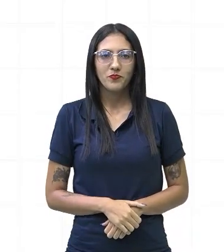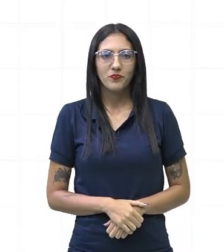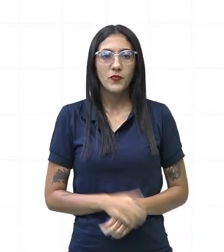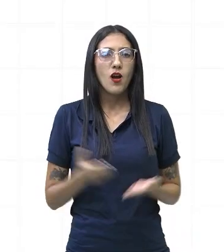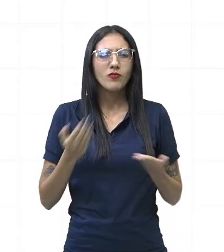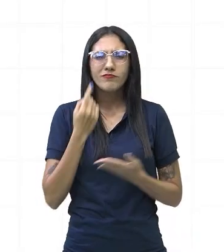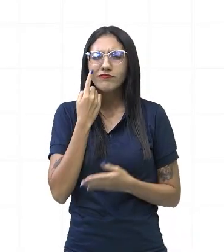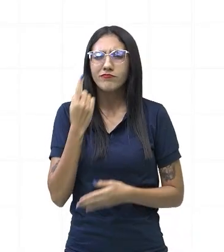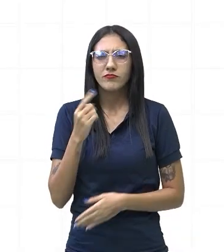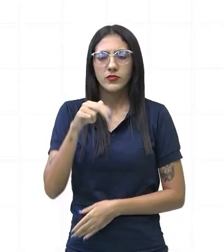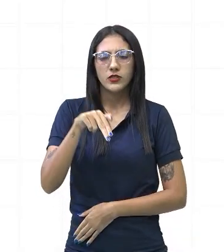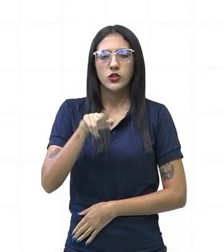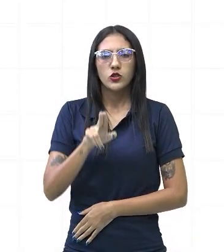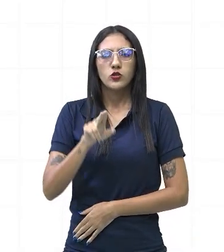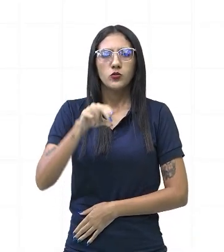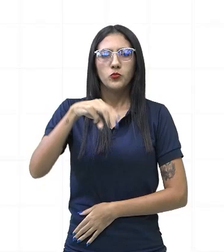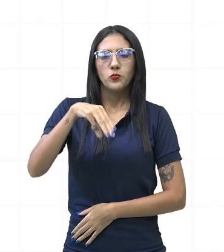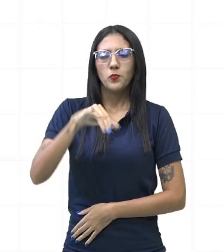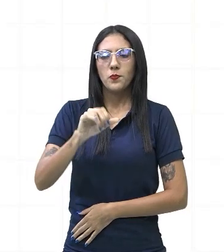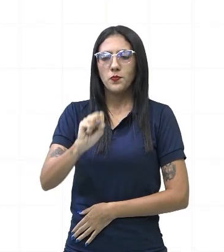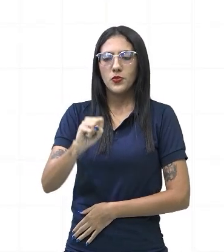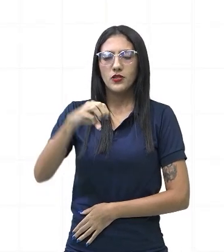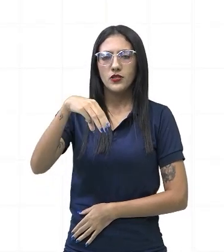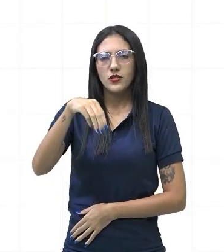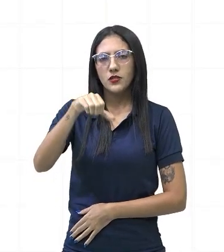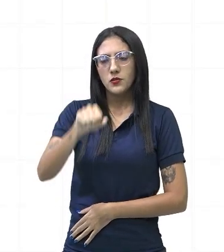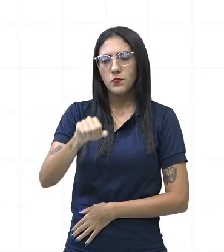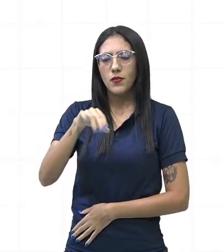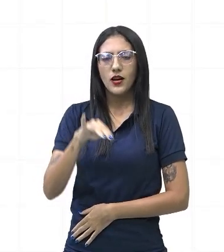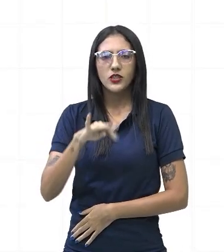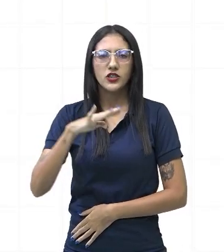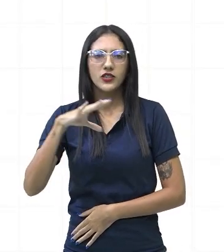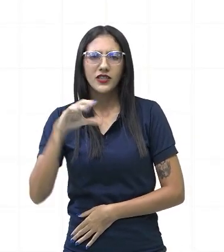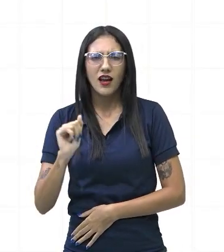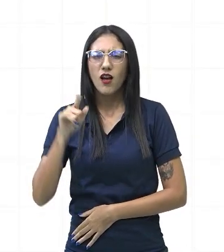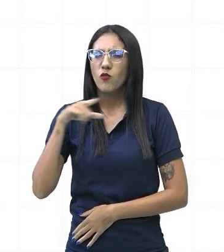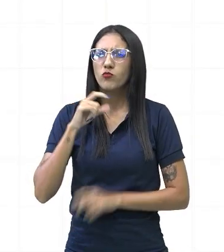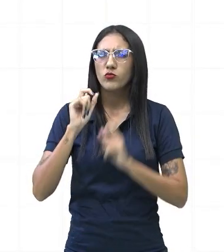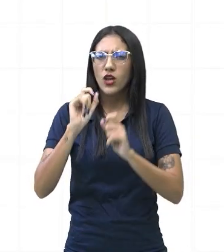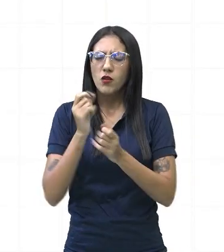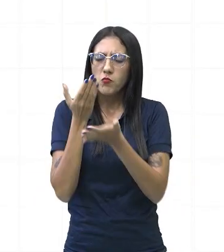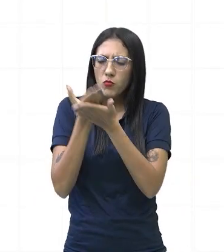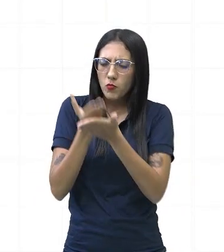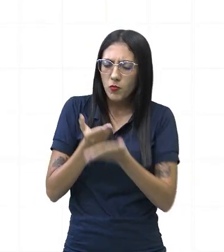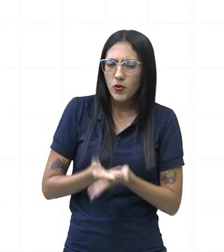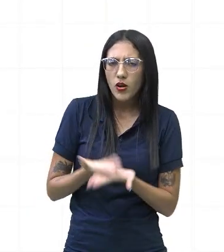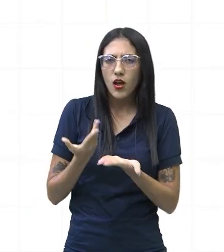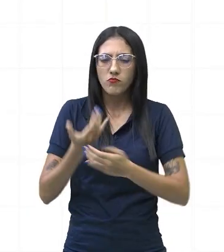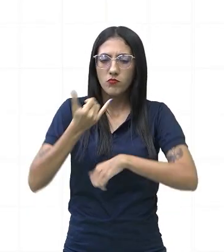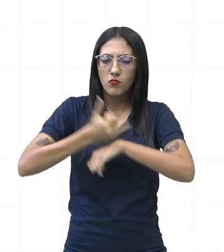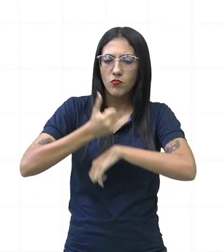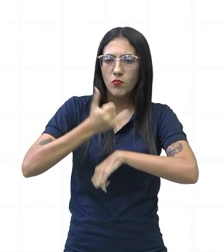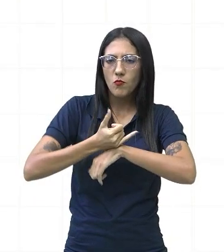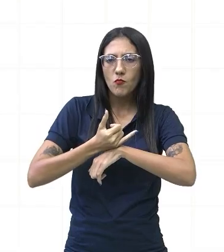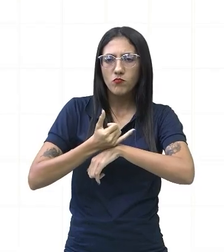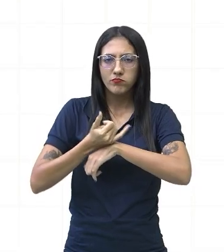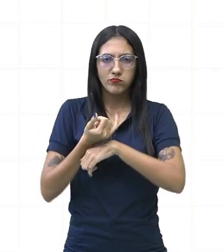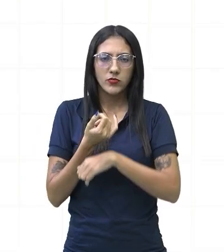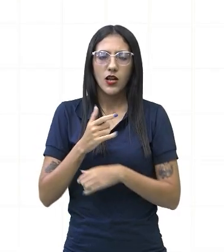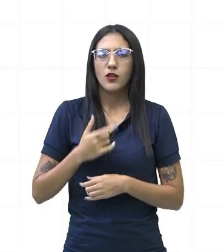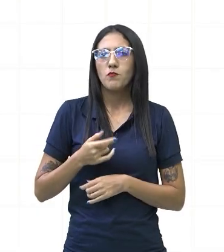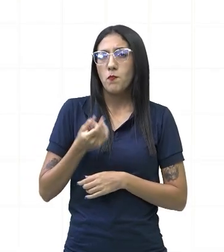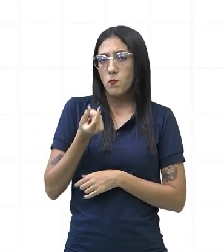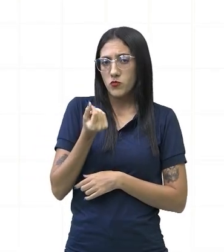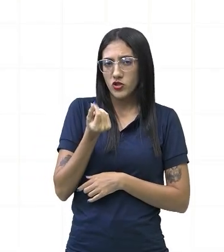também é uma ciência auxiliar da história, que é, então, a ciência que estuda as moedas, tá? Então, para vocês terem a ideia,